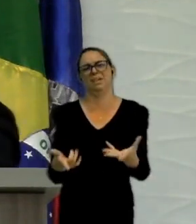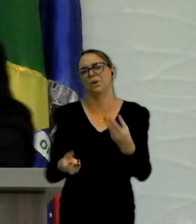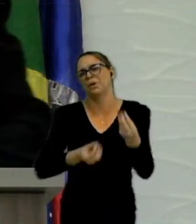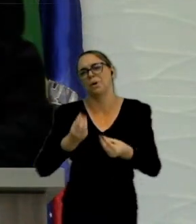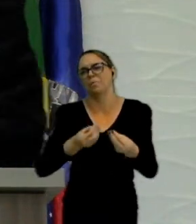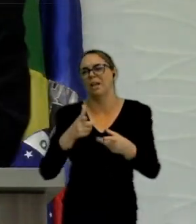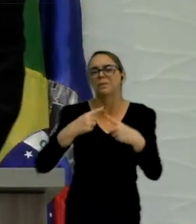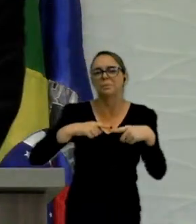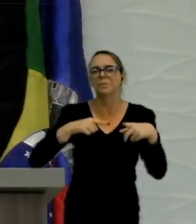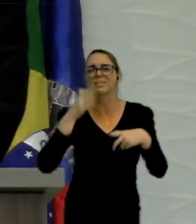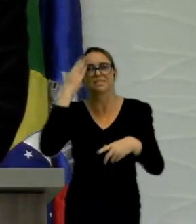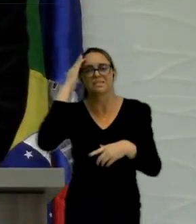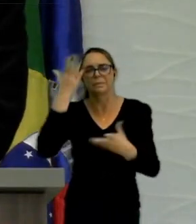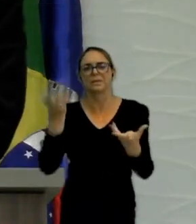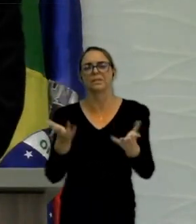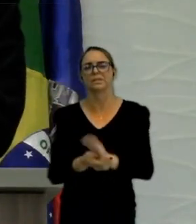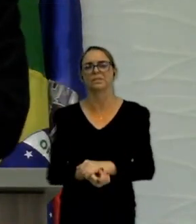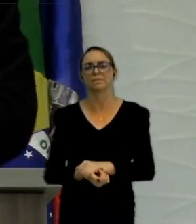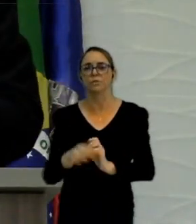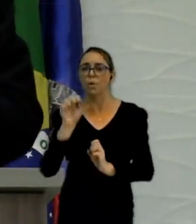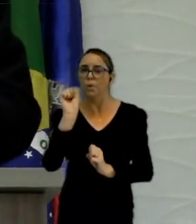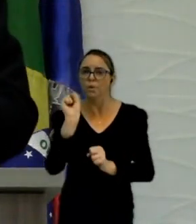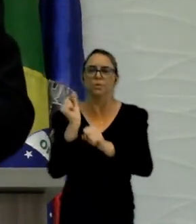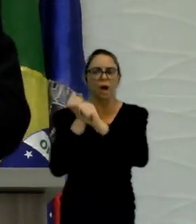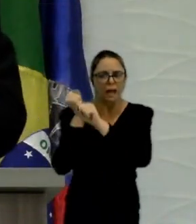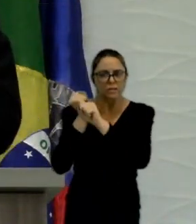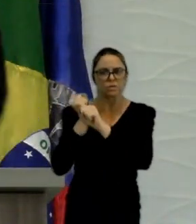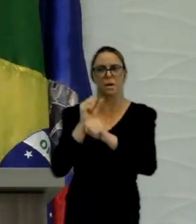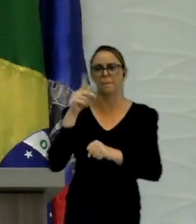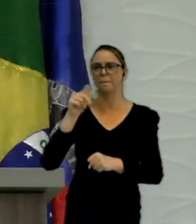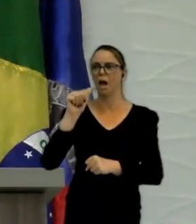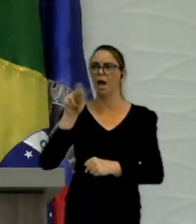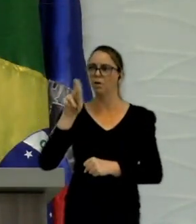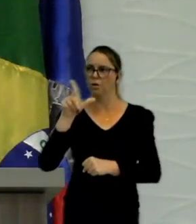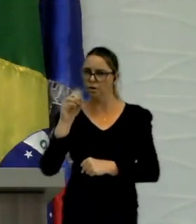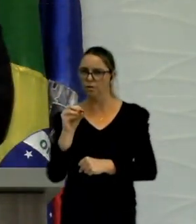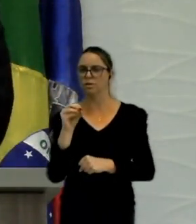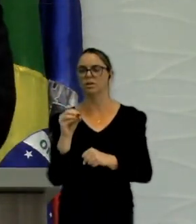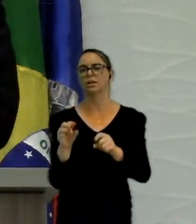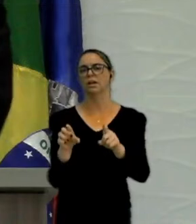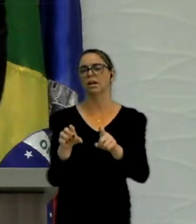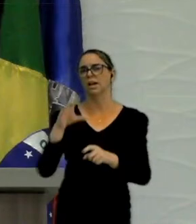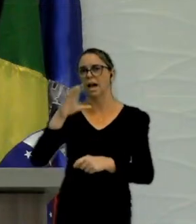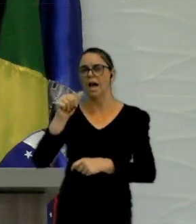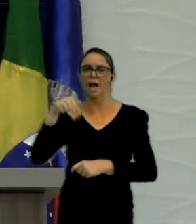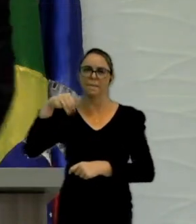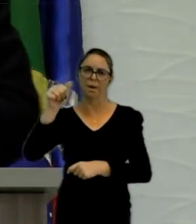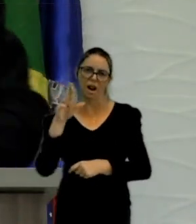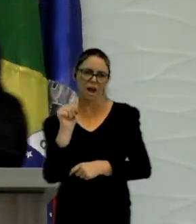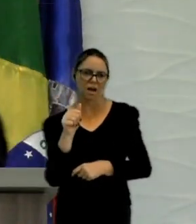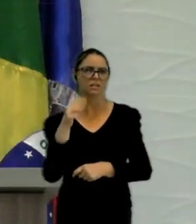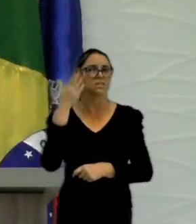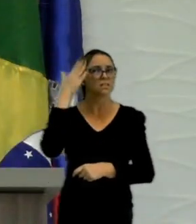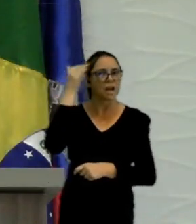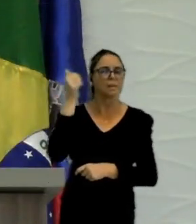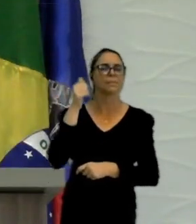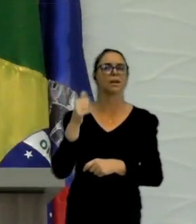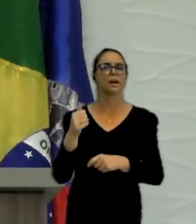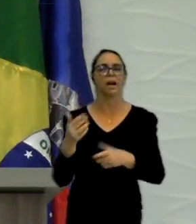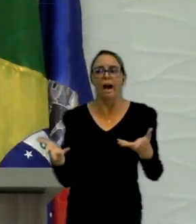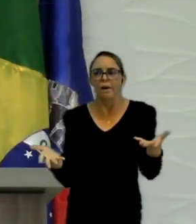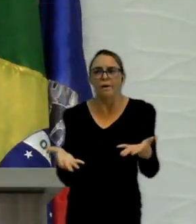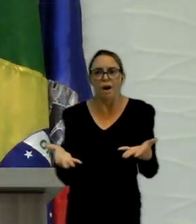criticar, passaram 8 anos aqui com Paulo Câmara, sabendo dessa situação. Nunca esculhambaram como estão esculhambando